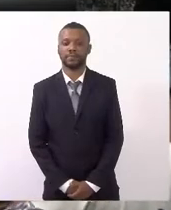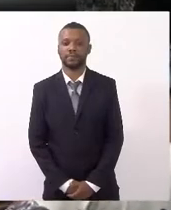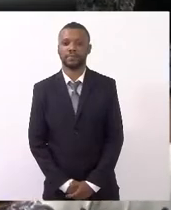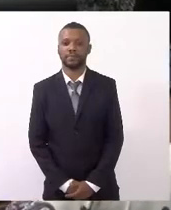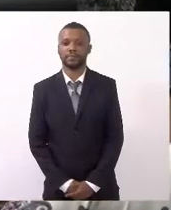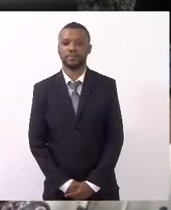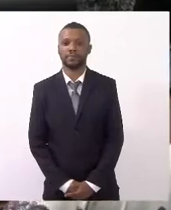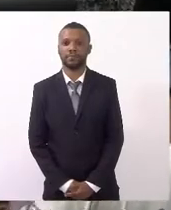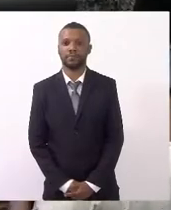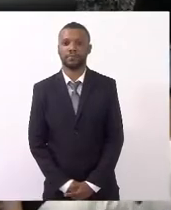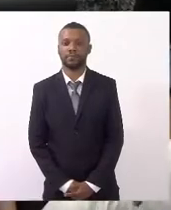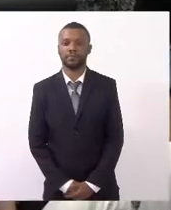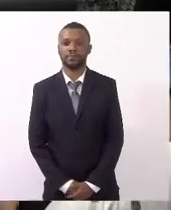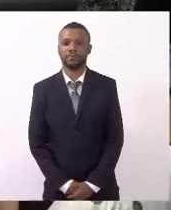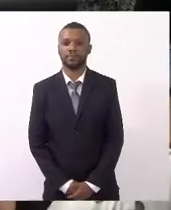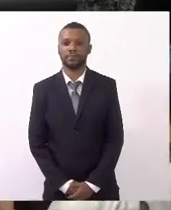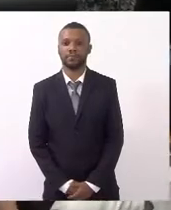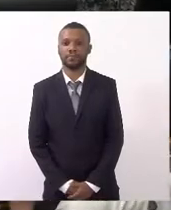E aí